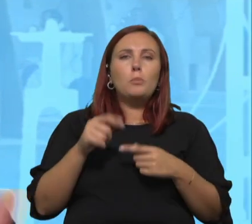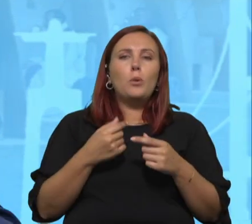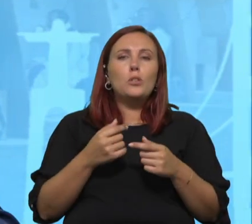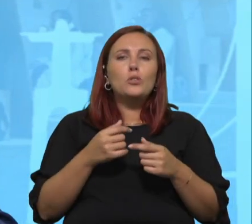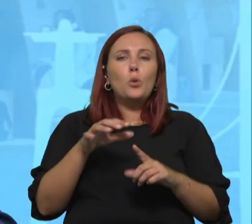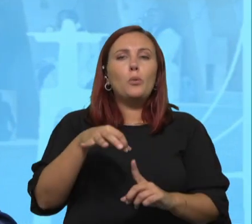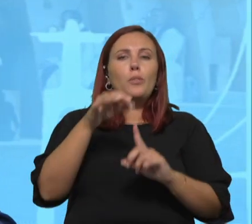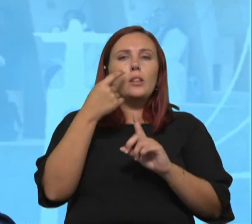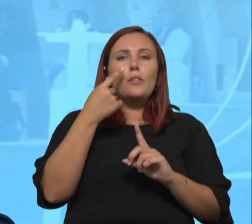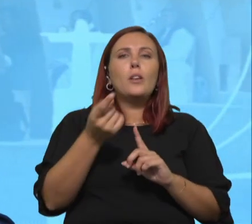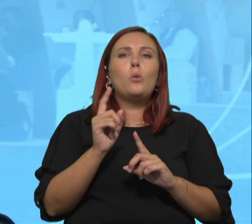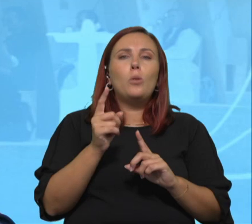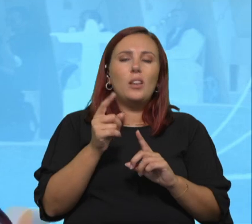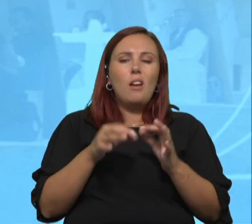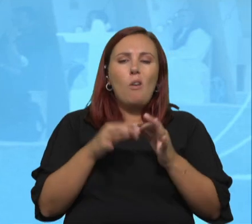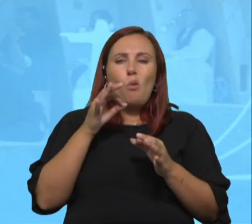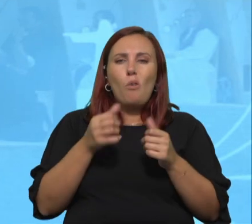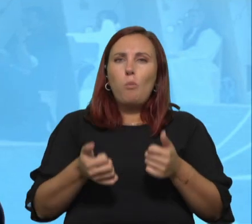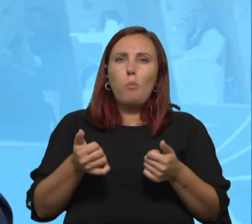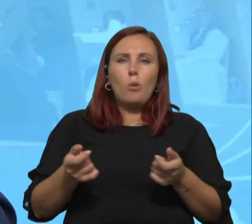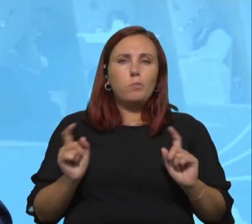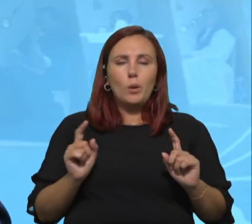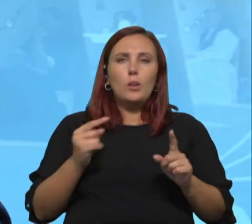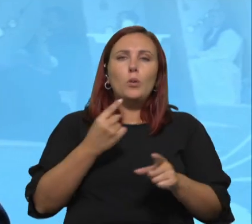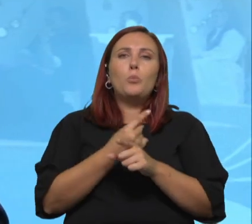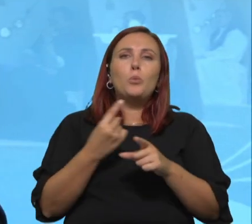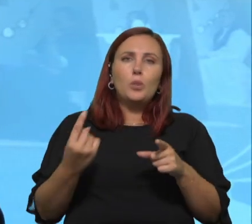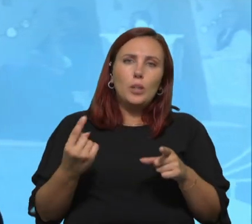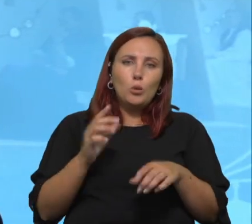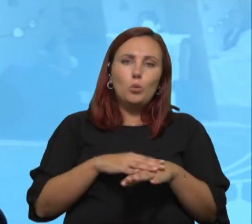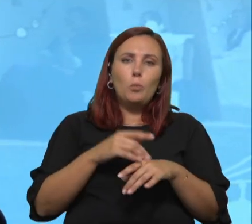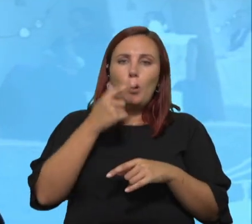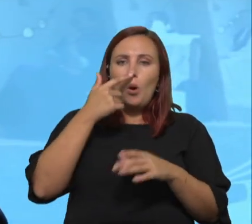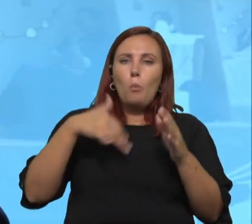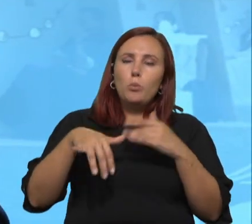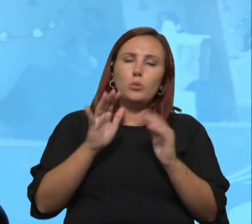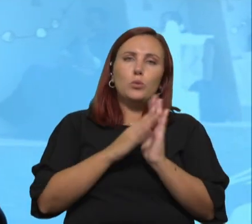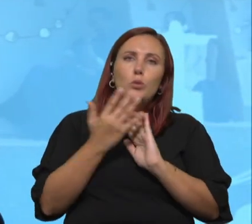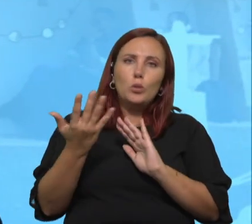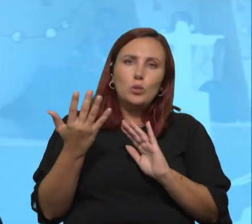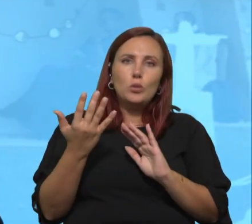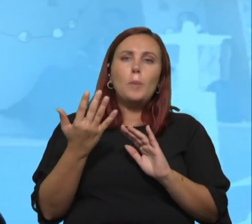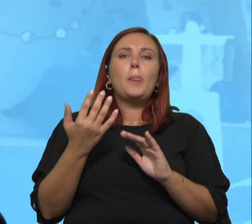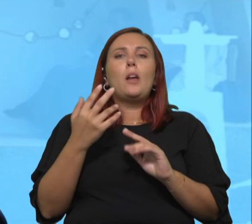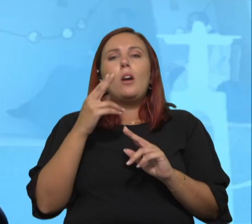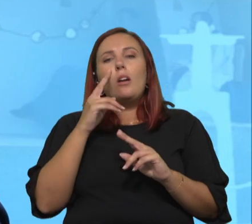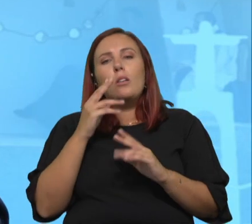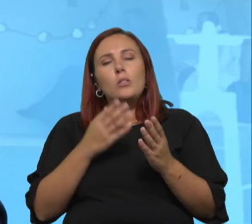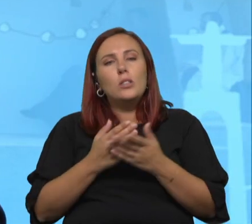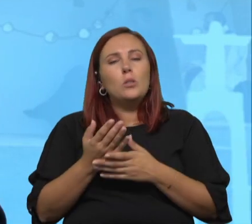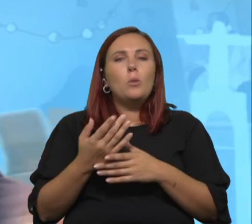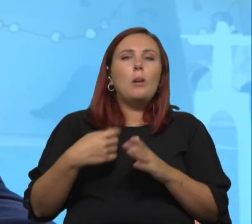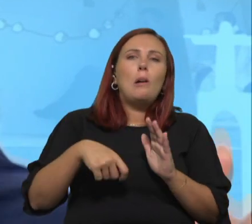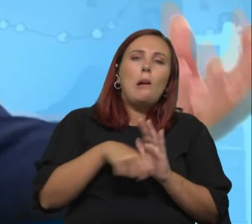que aquela vinha não está a dar boa uva. Porquê? Porque aquele povo de Deus continua a explorar o pobre, não a dar atenção